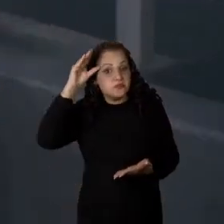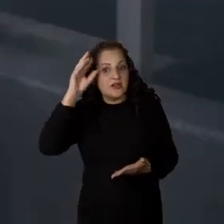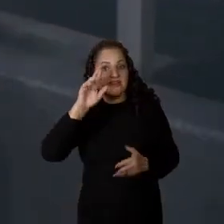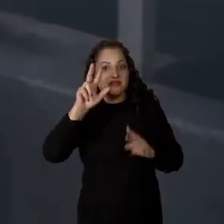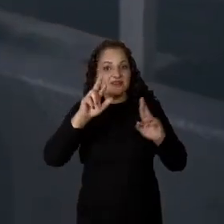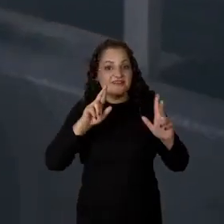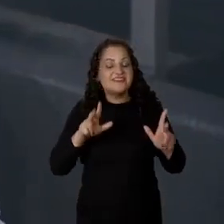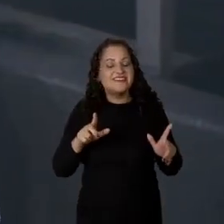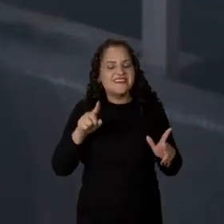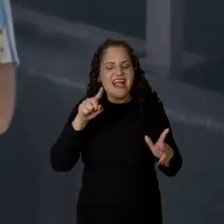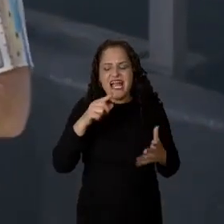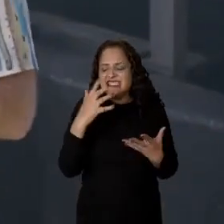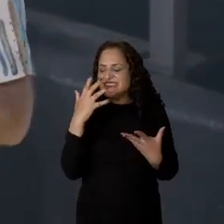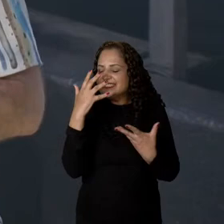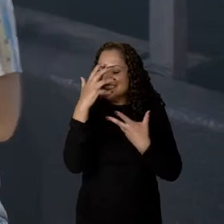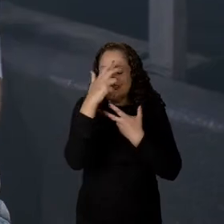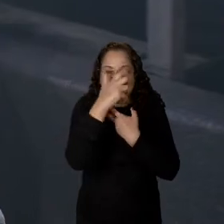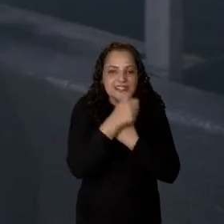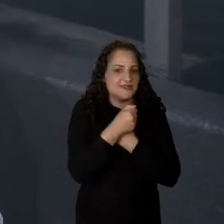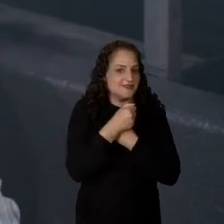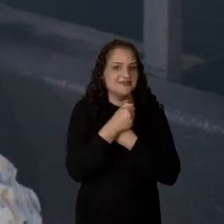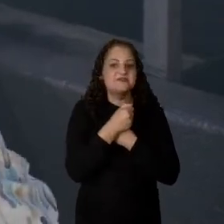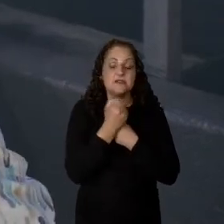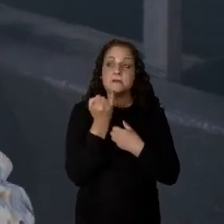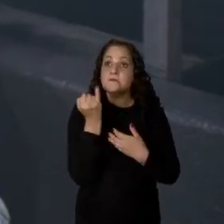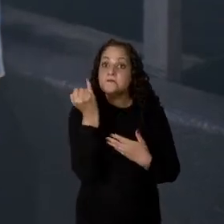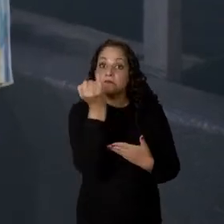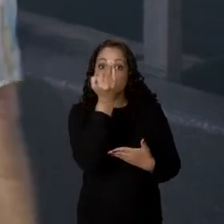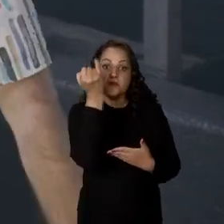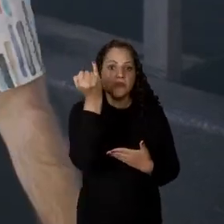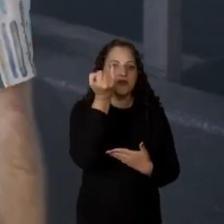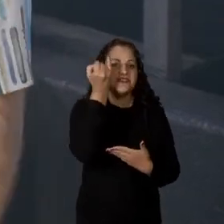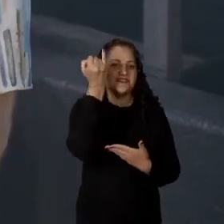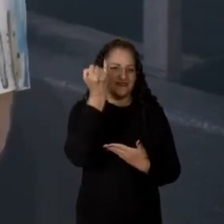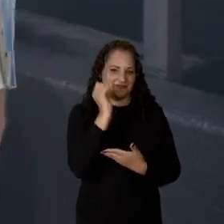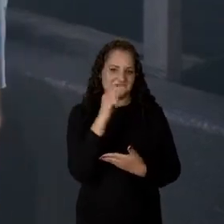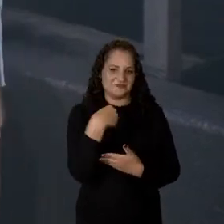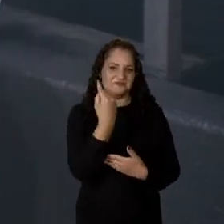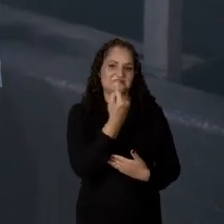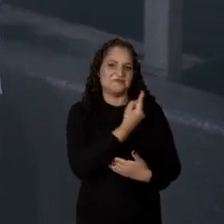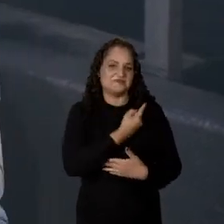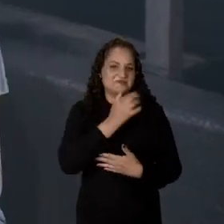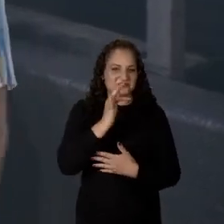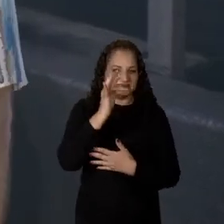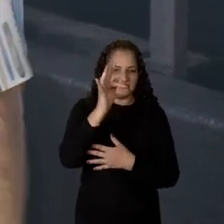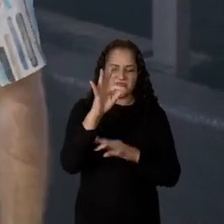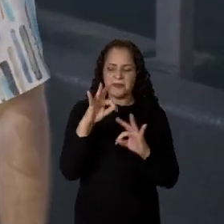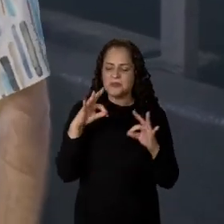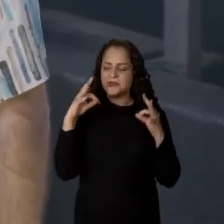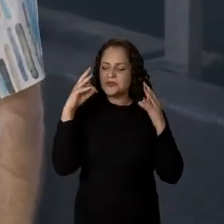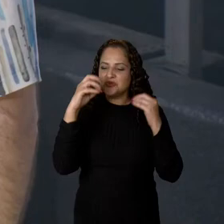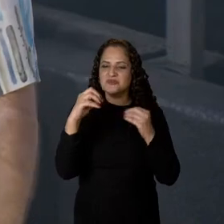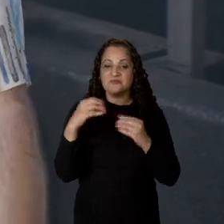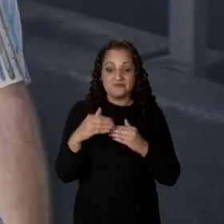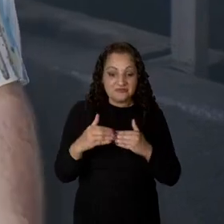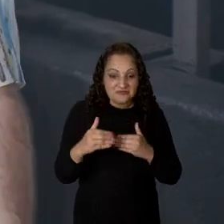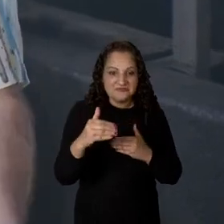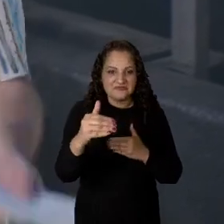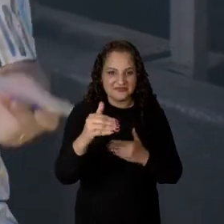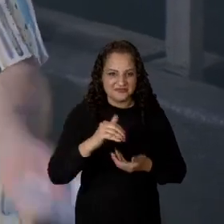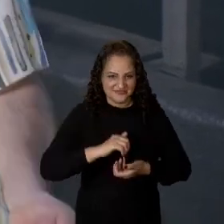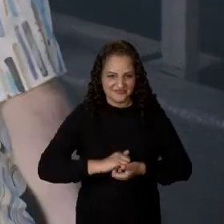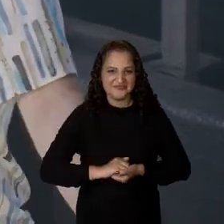quanto isso é lindo, e o quanto isso é importante para o nosso futuro e para tudo que vem pela frente.